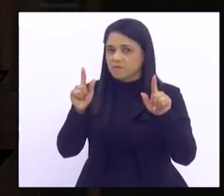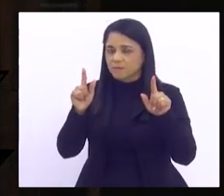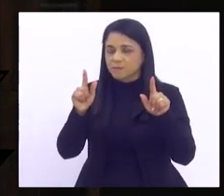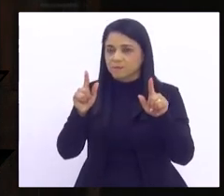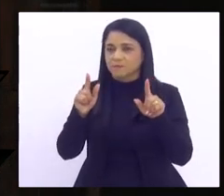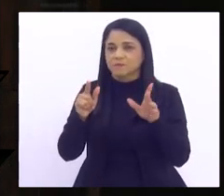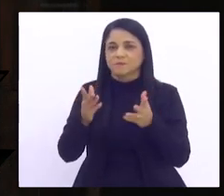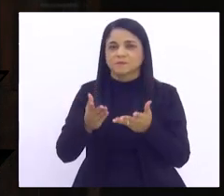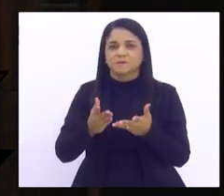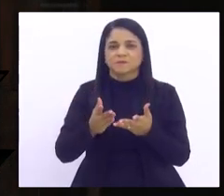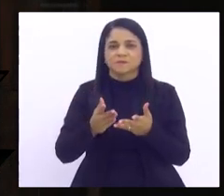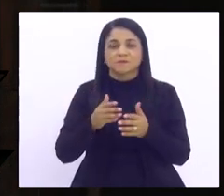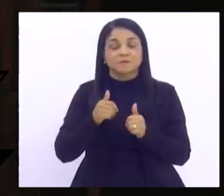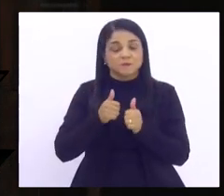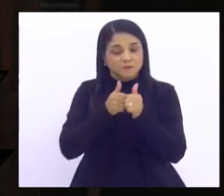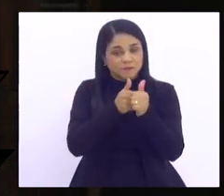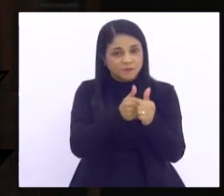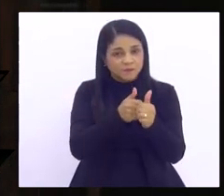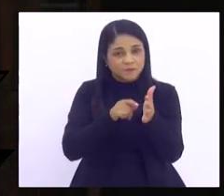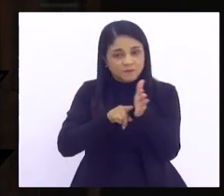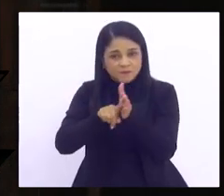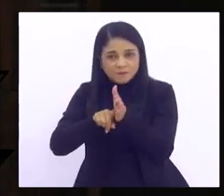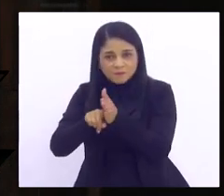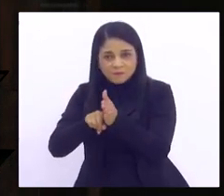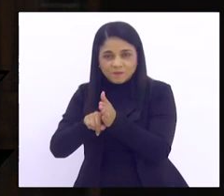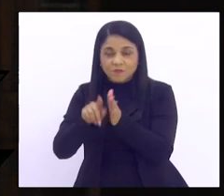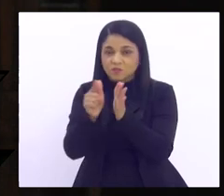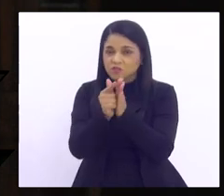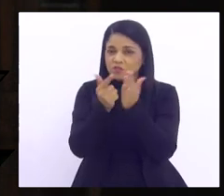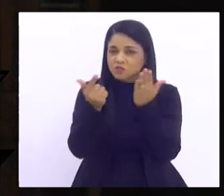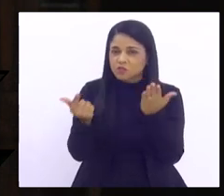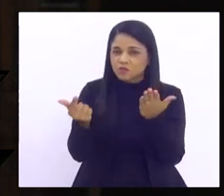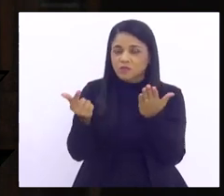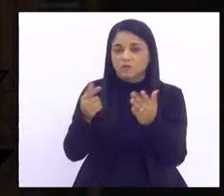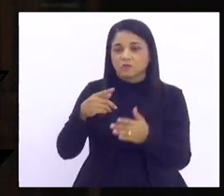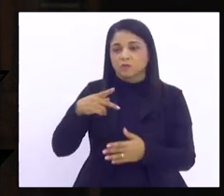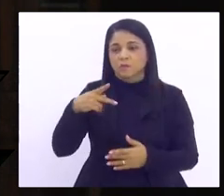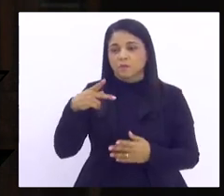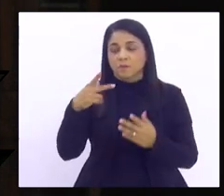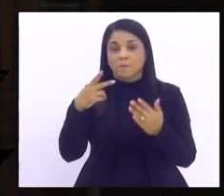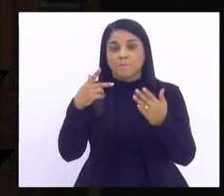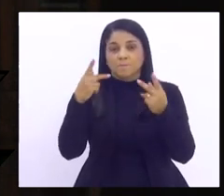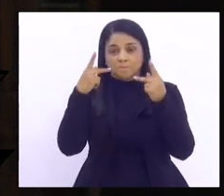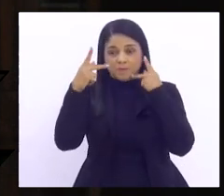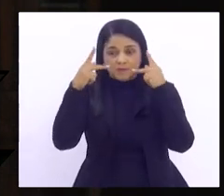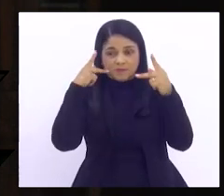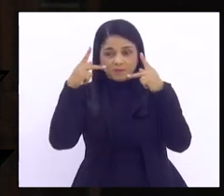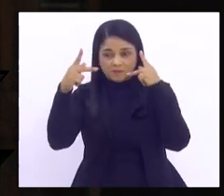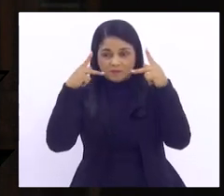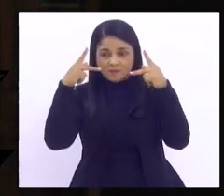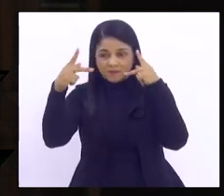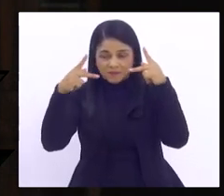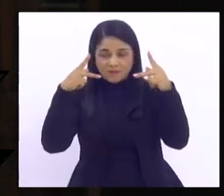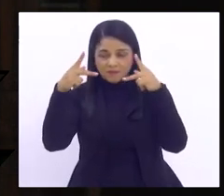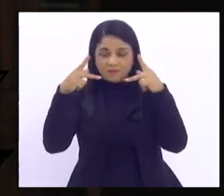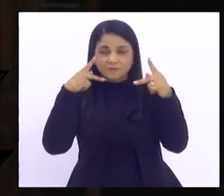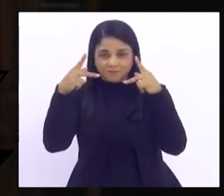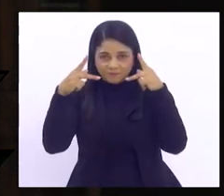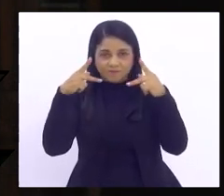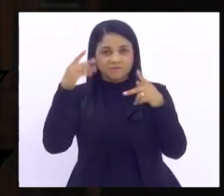Seguindo a pesquisa publicada no British Journal of Psychiatry, mulheres que se submetem a abortos